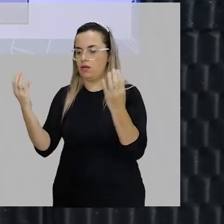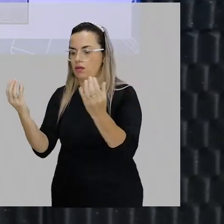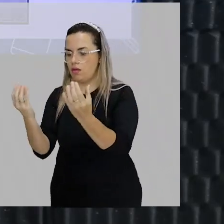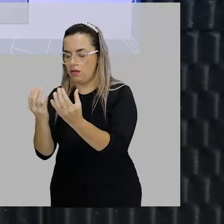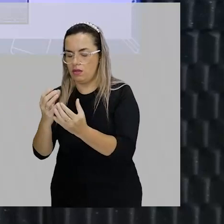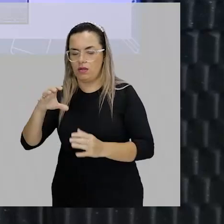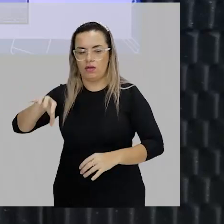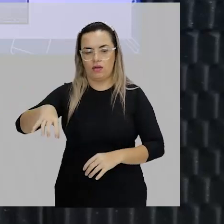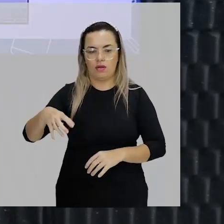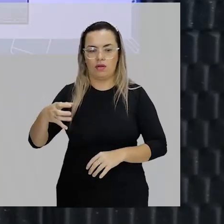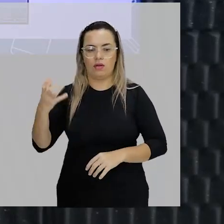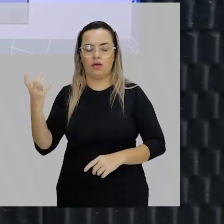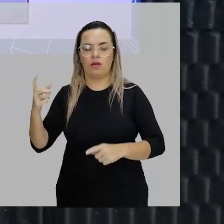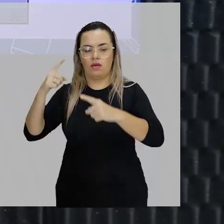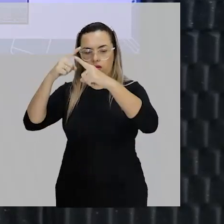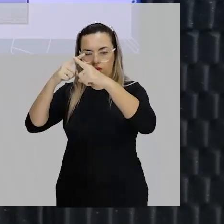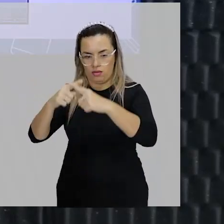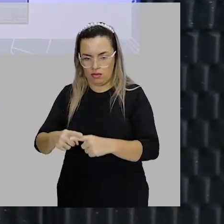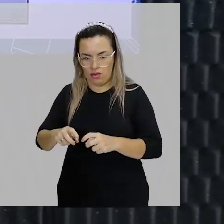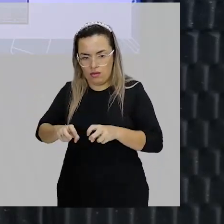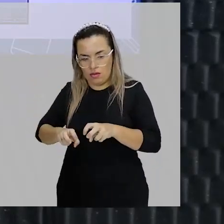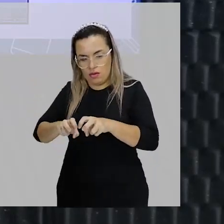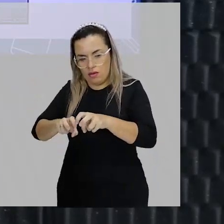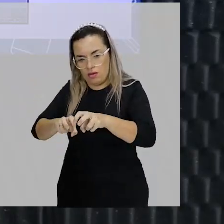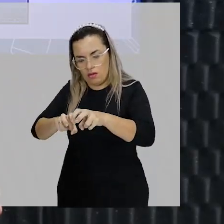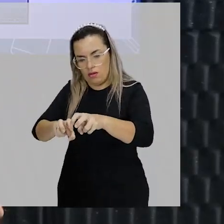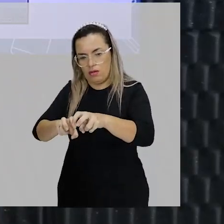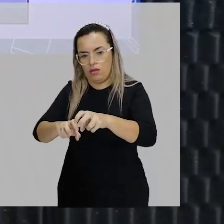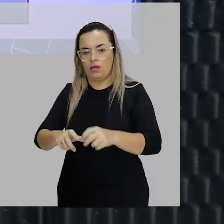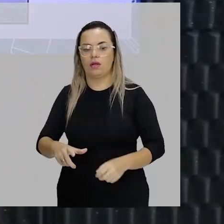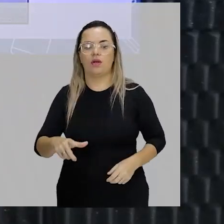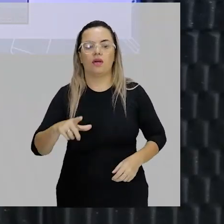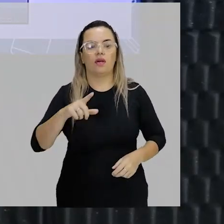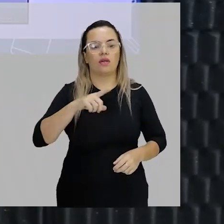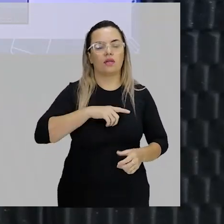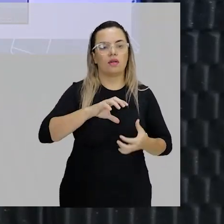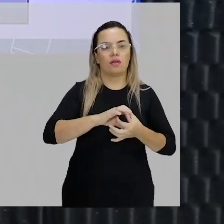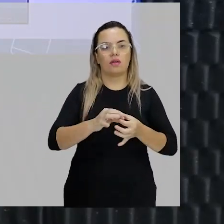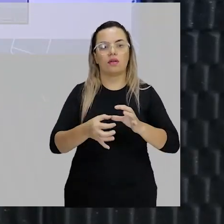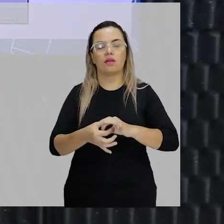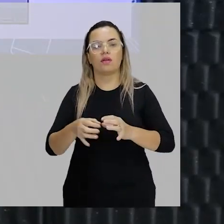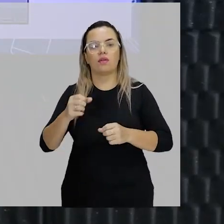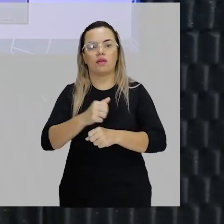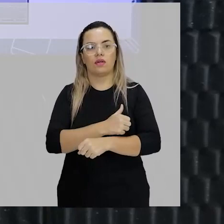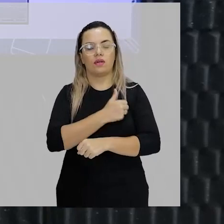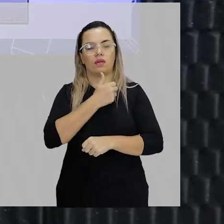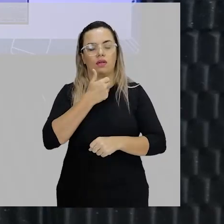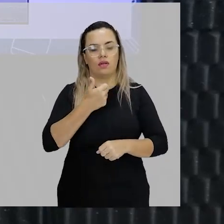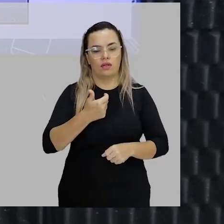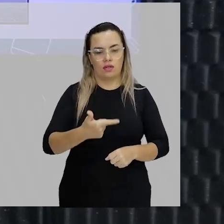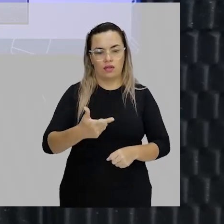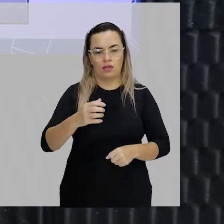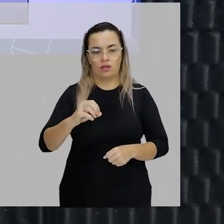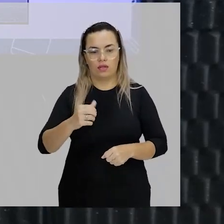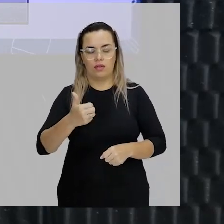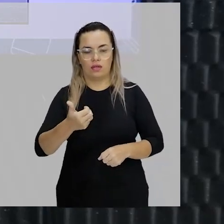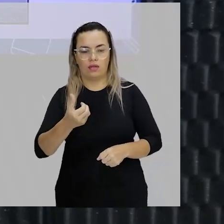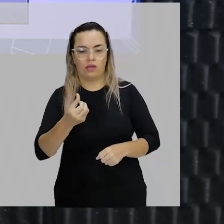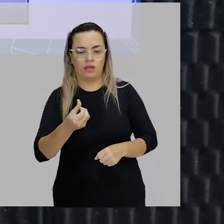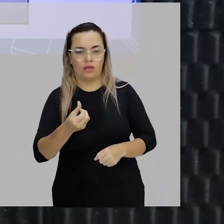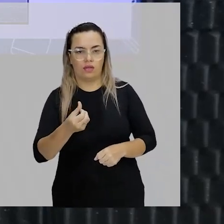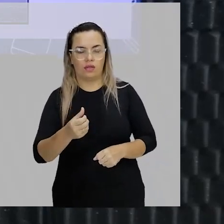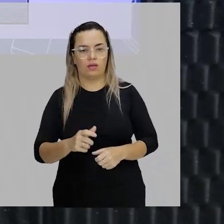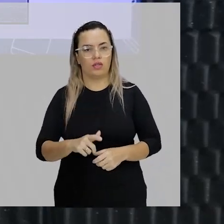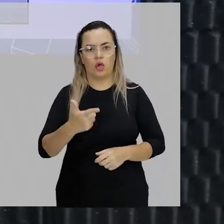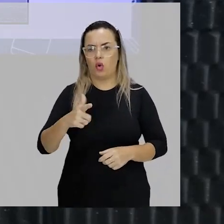outras disputas do atletismo. Houve aqui na Olimpíada de 2016, no Rio, não finalizou